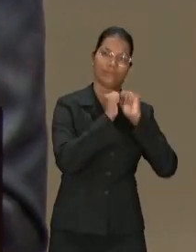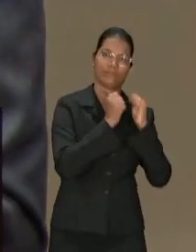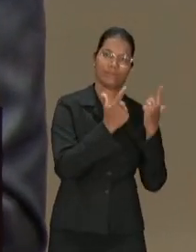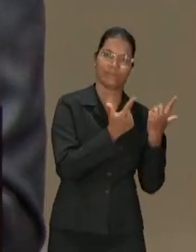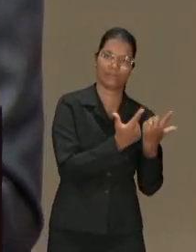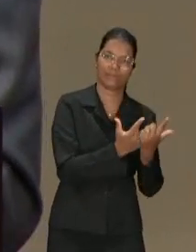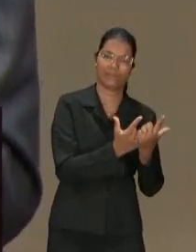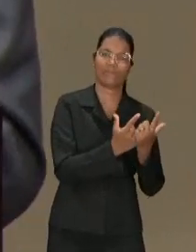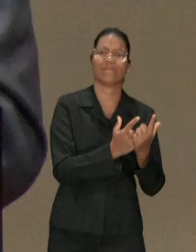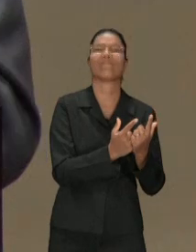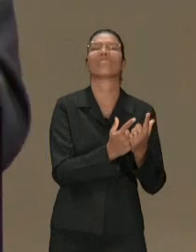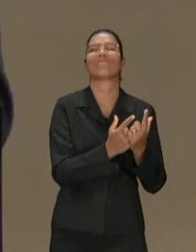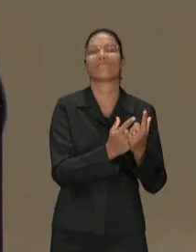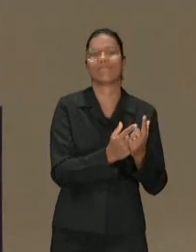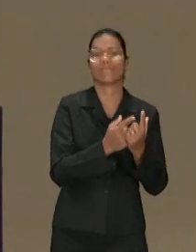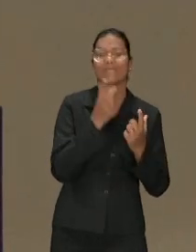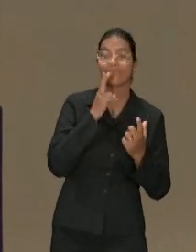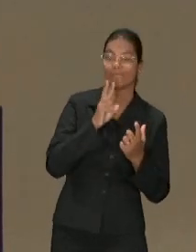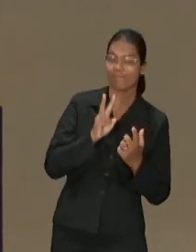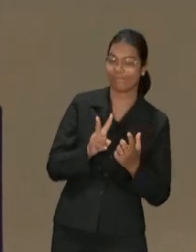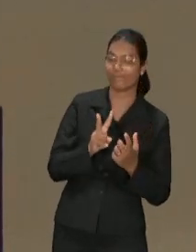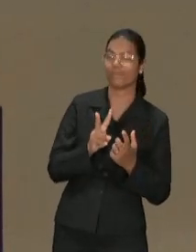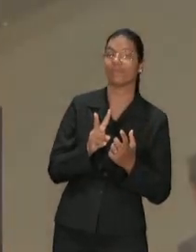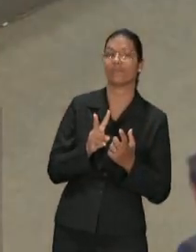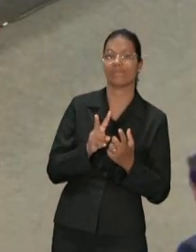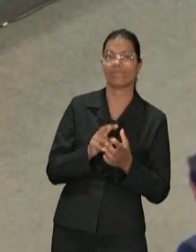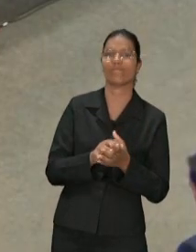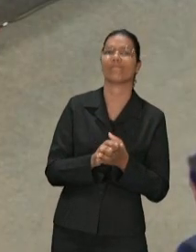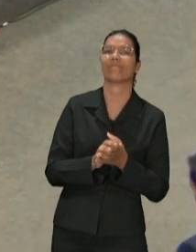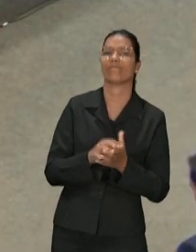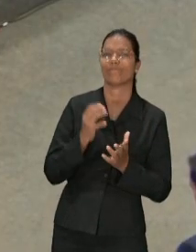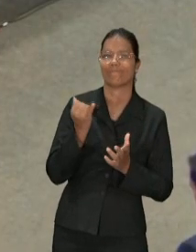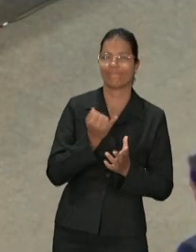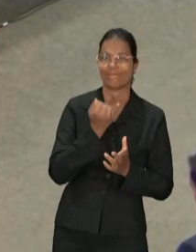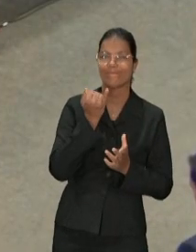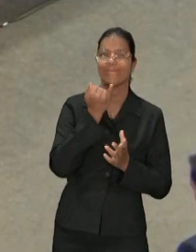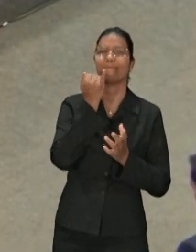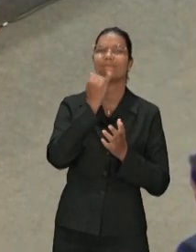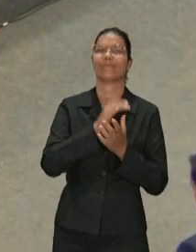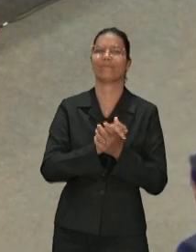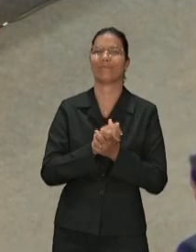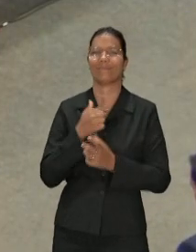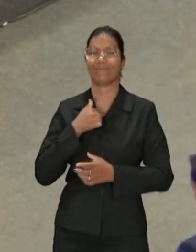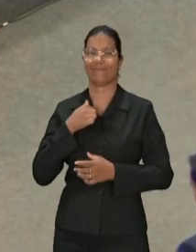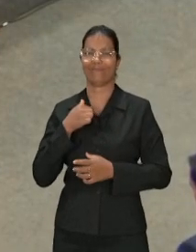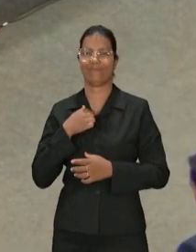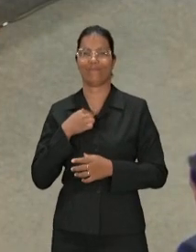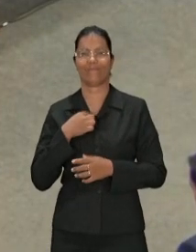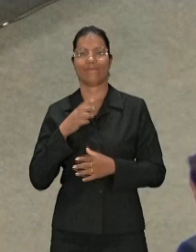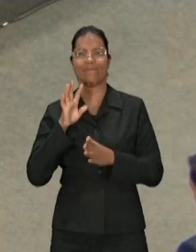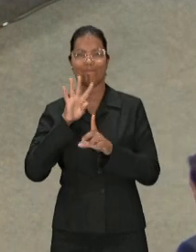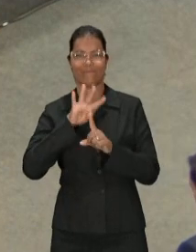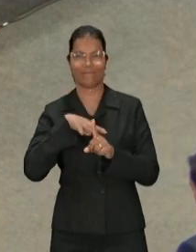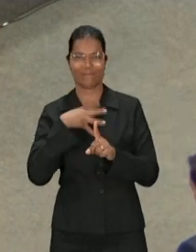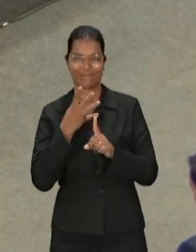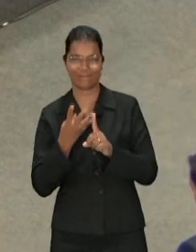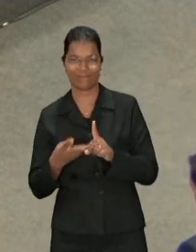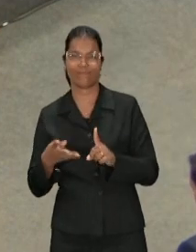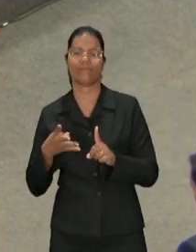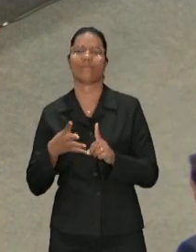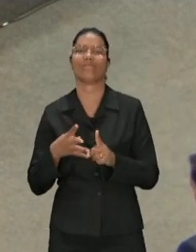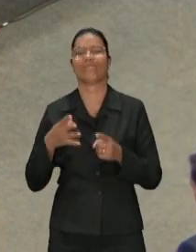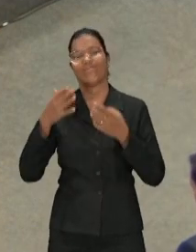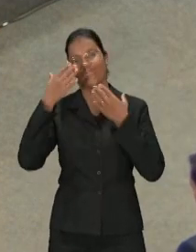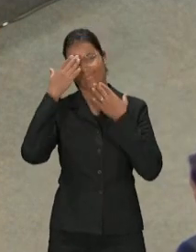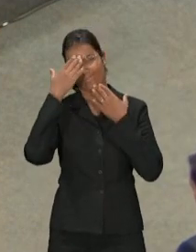sendo relevante em prol dos jurisdicionados é uma honra imensa como membro do Poder Judiciário. E